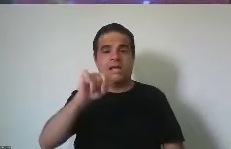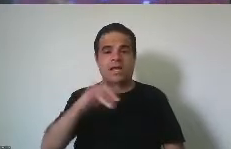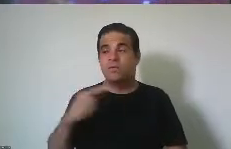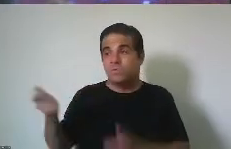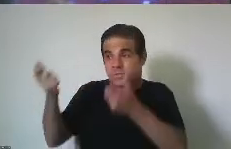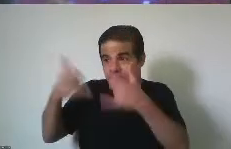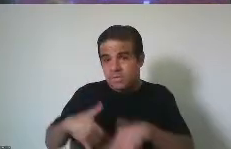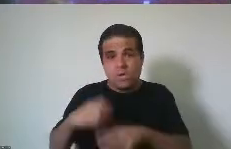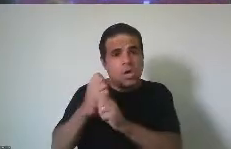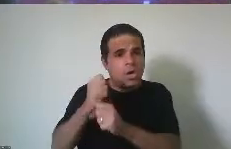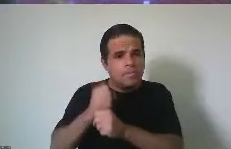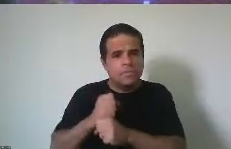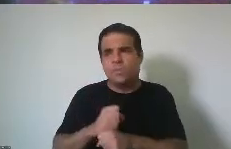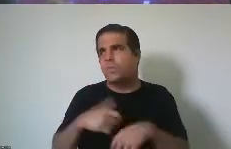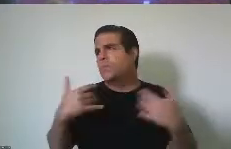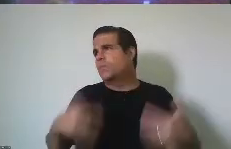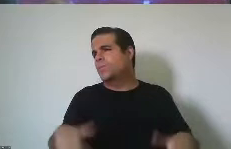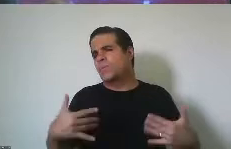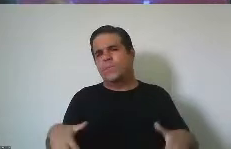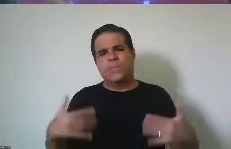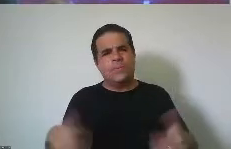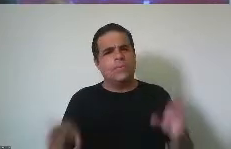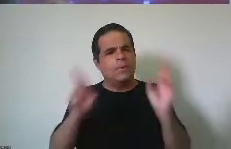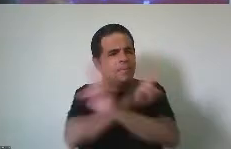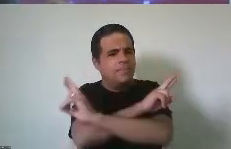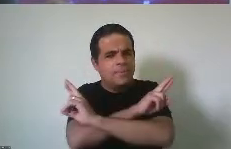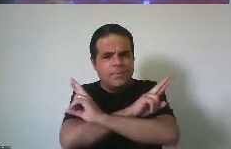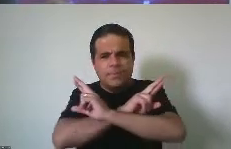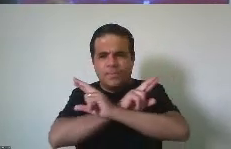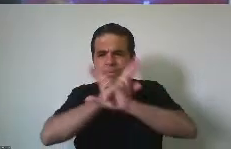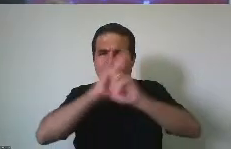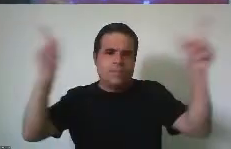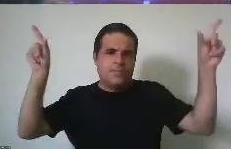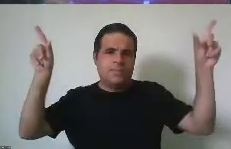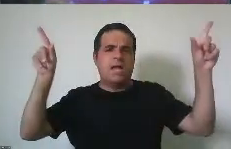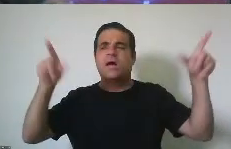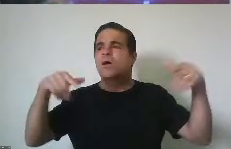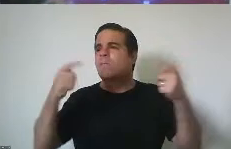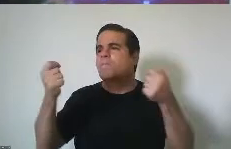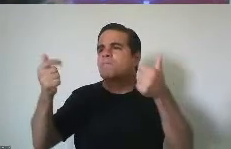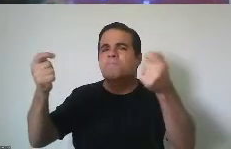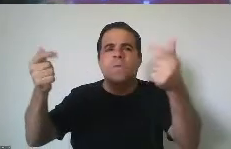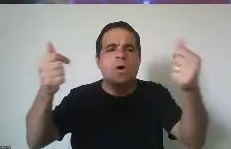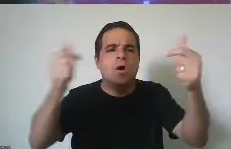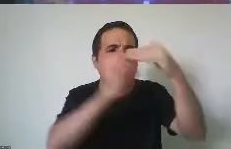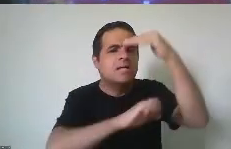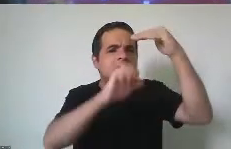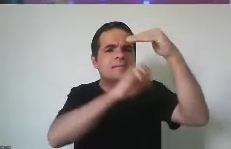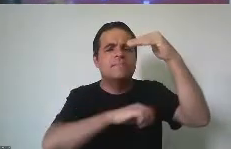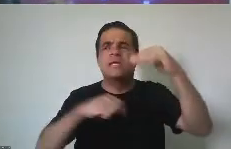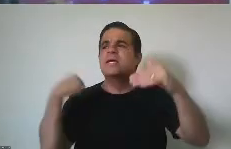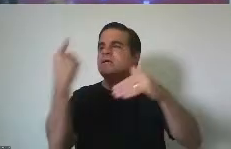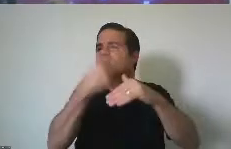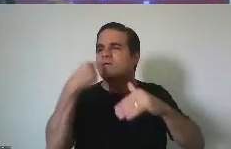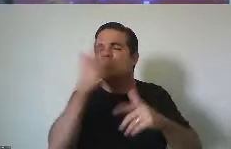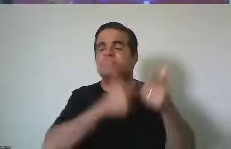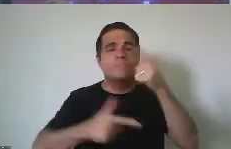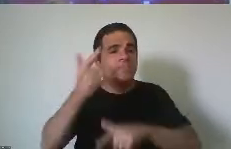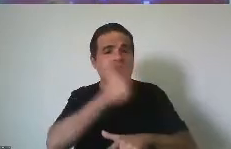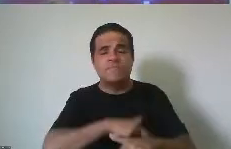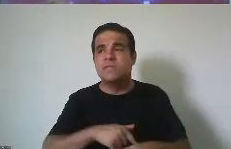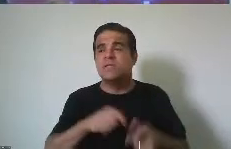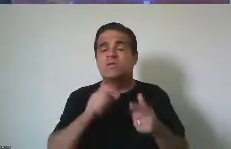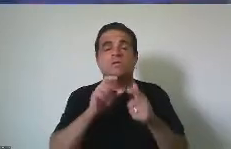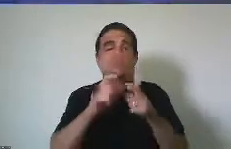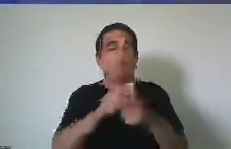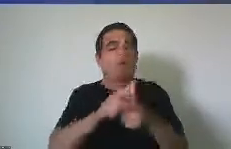é uma diferencial que poucas companhias e poucos players no setor tem somente as empresas